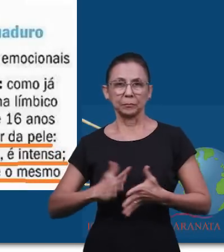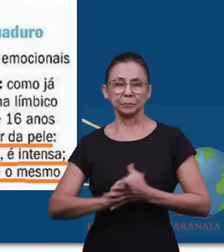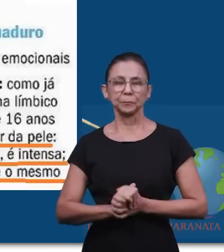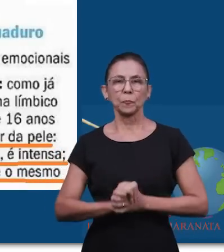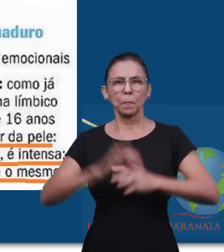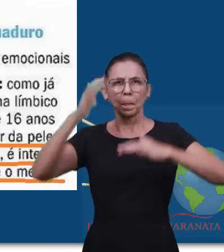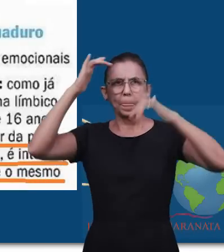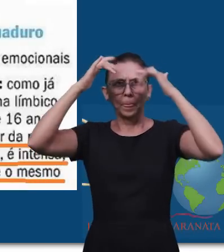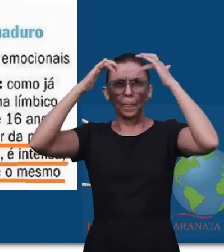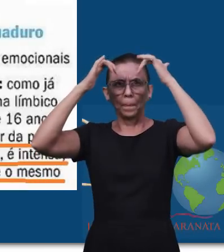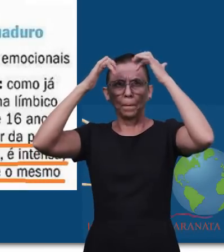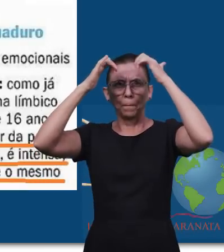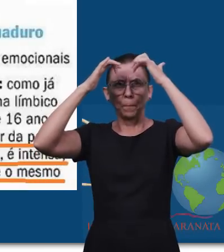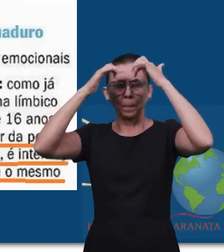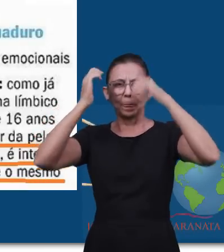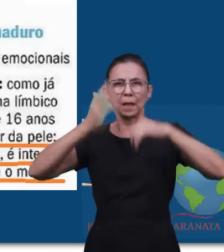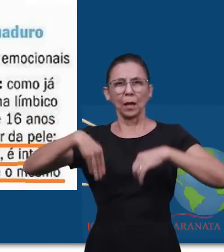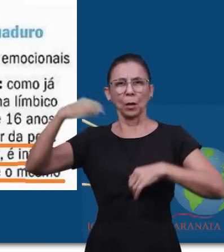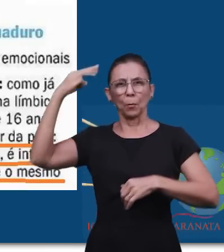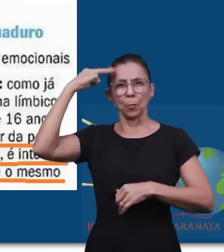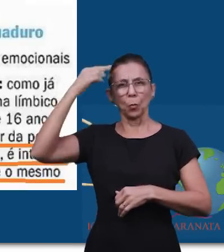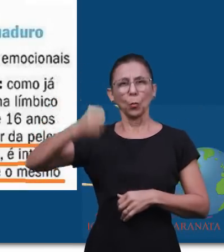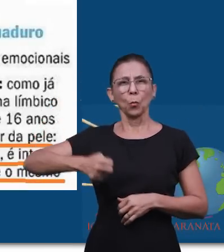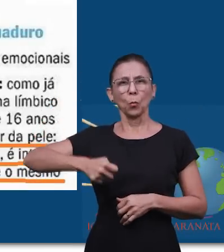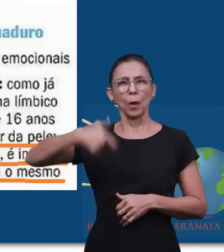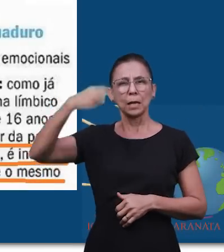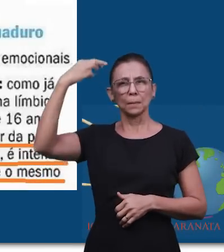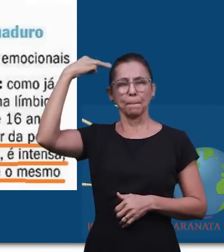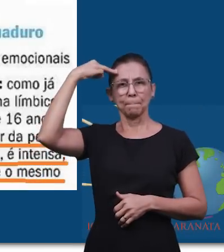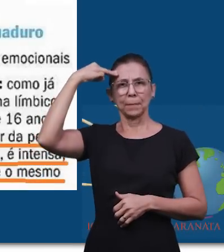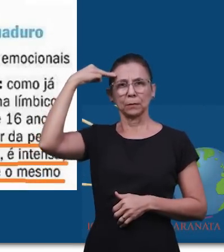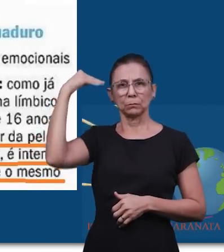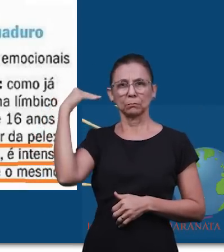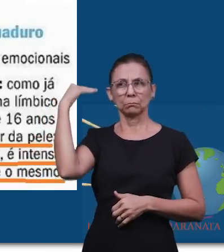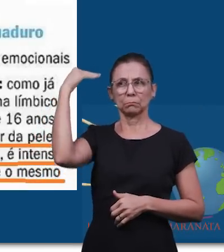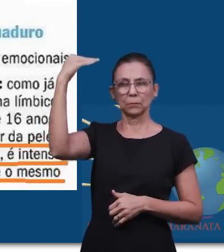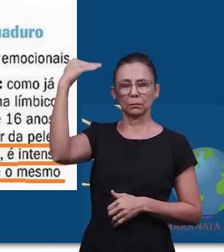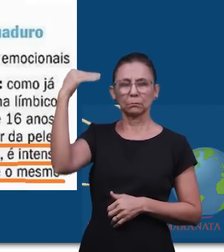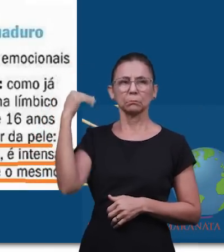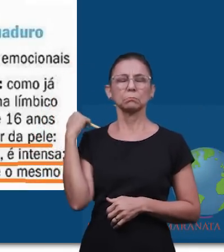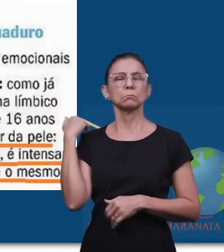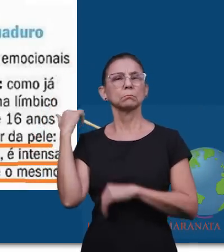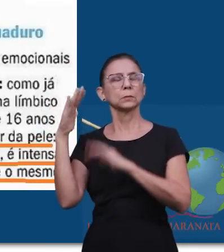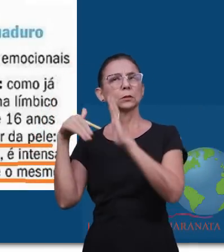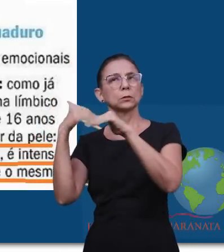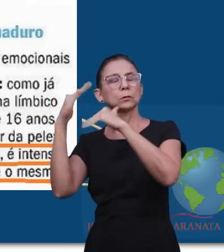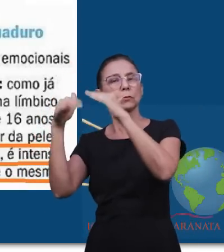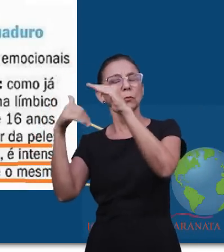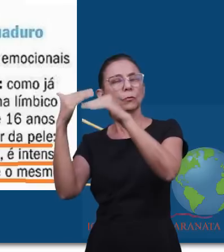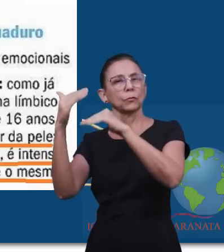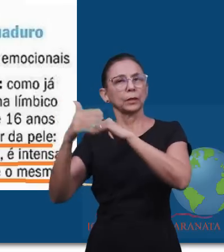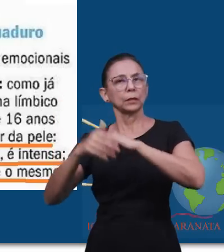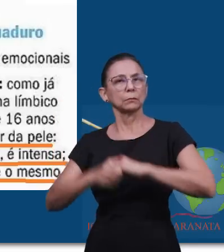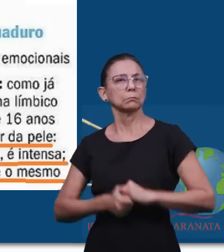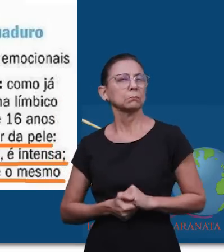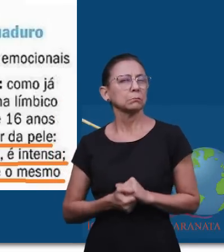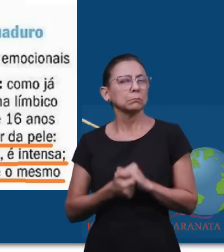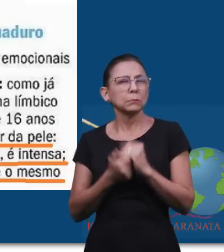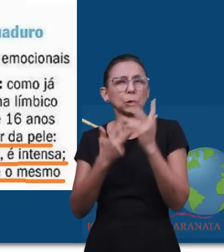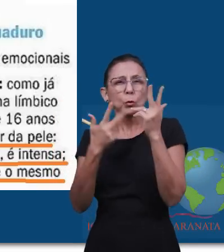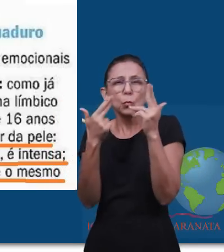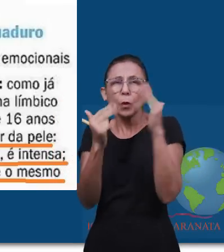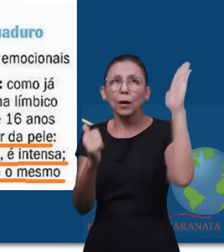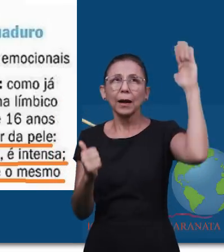límbico amadurecido, quase maduro. Ele está desenvolvido tanto quanto de um